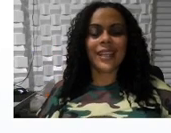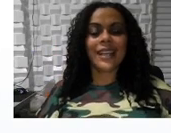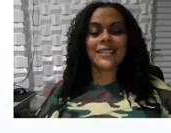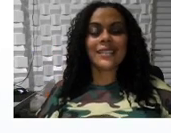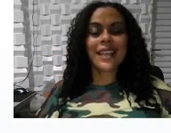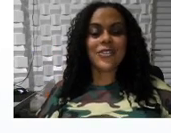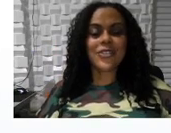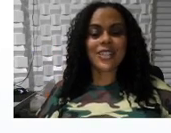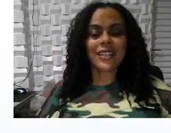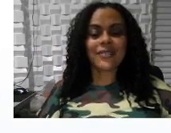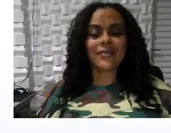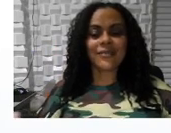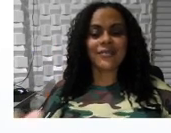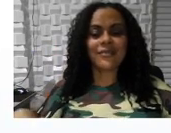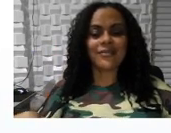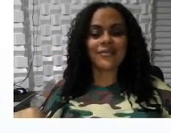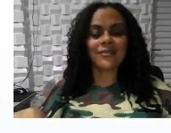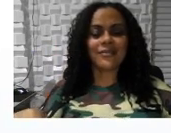7.